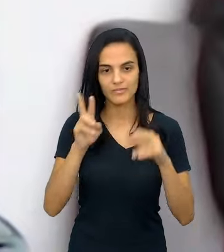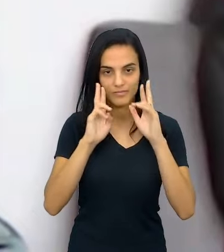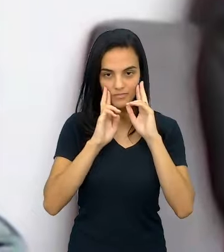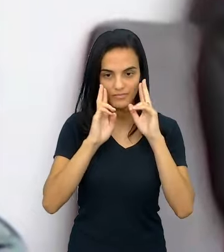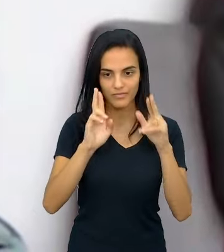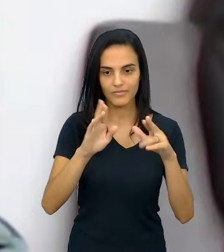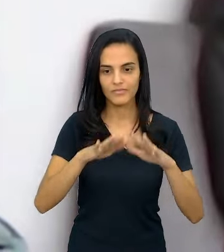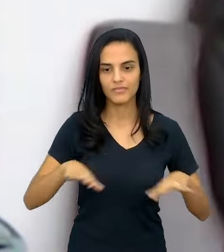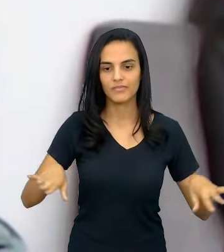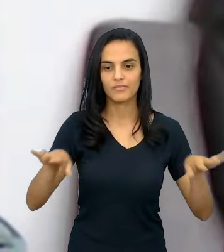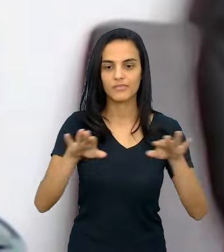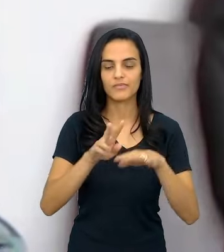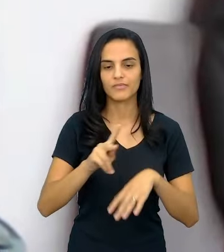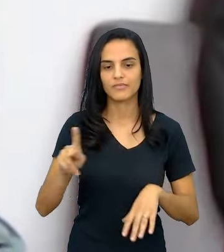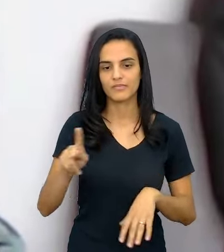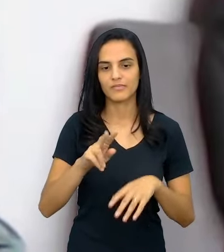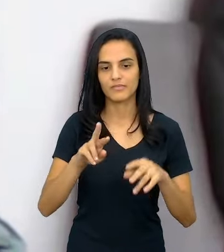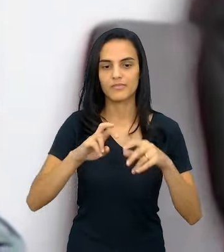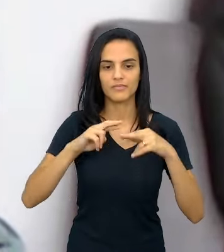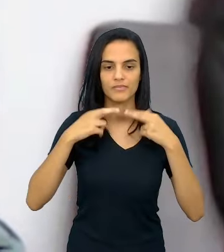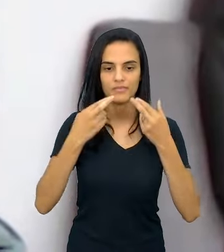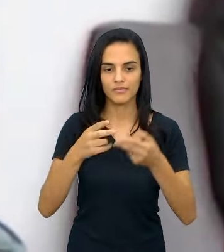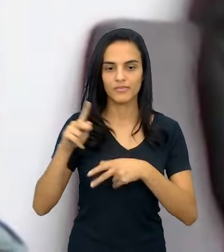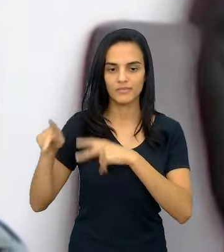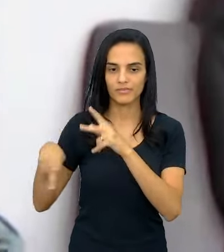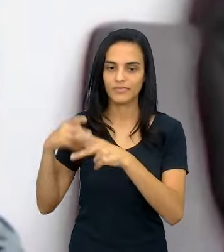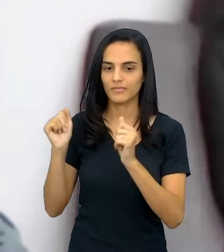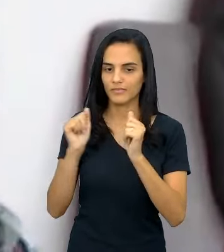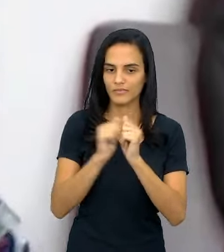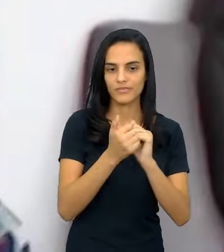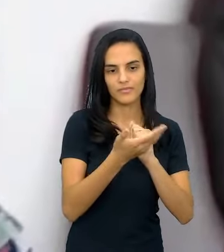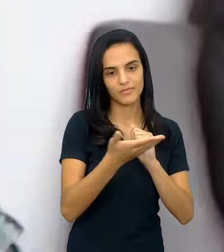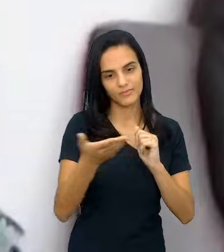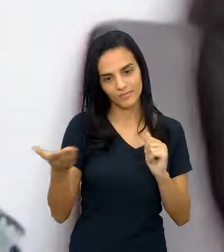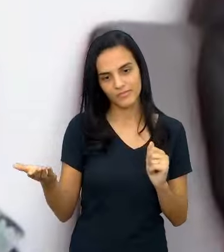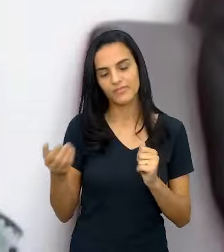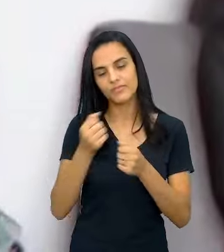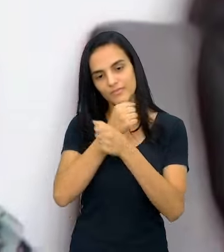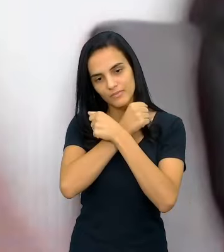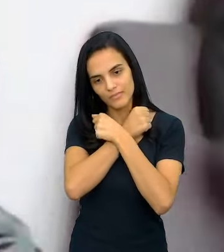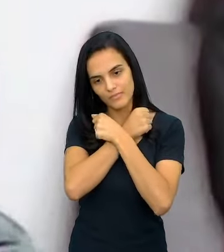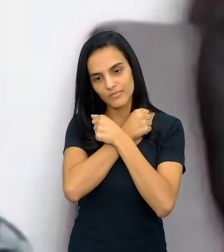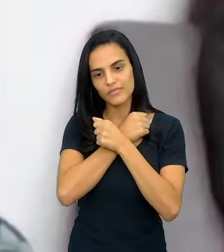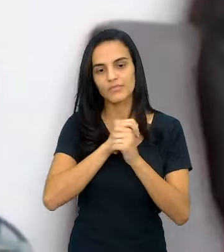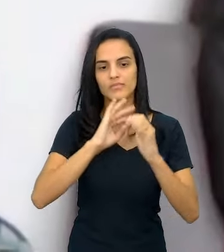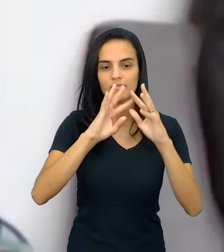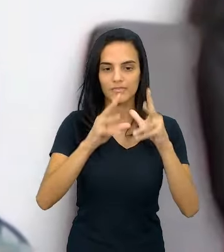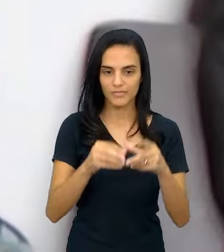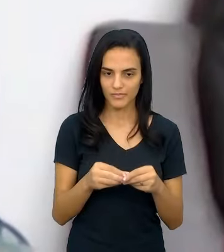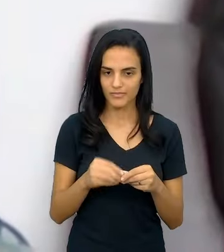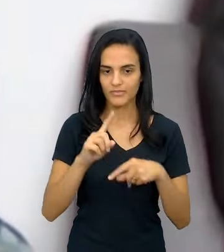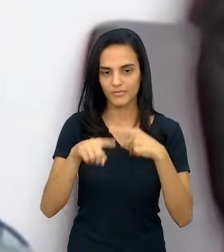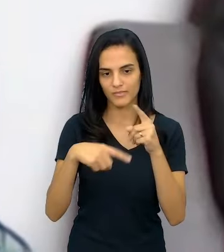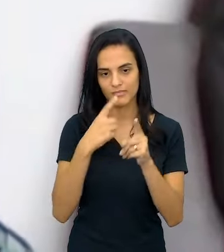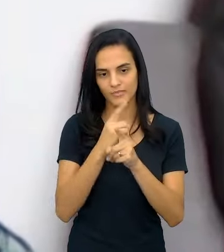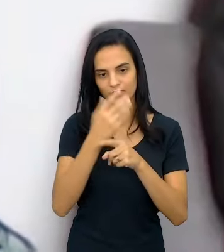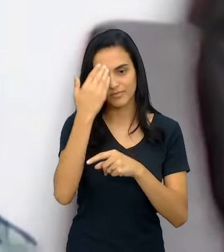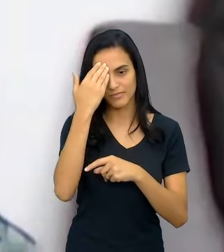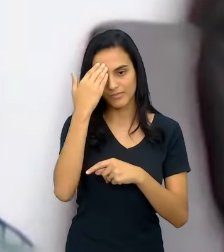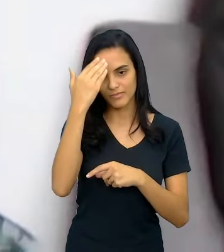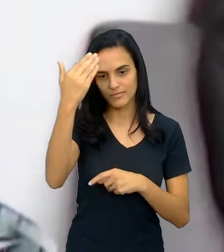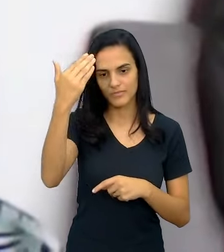grande pelos professores da rede pública, a honra de estar com vocês. Um grande abraço e até a próxima. Muito